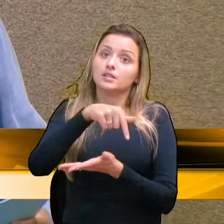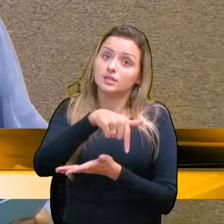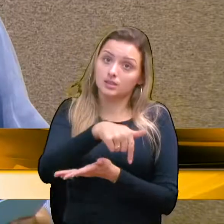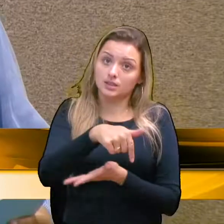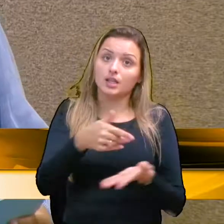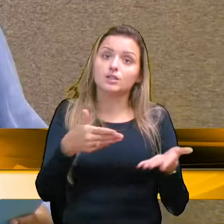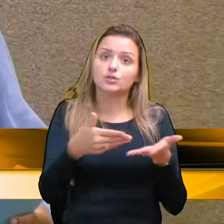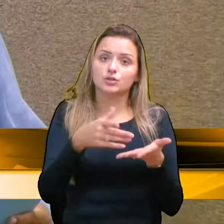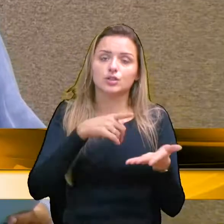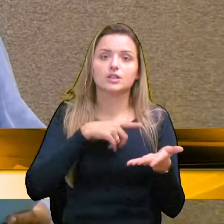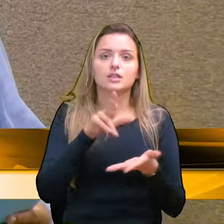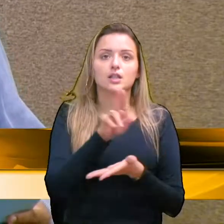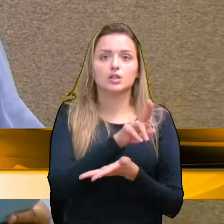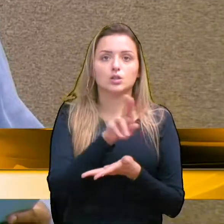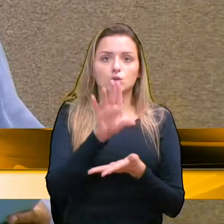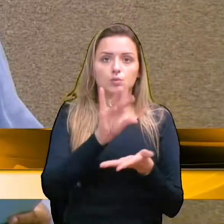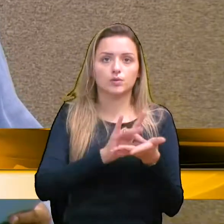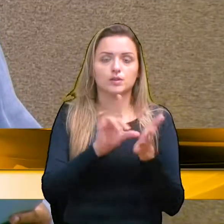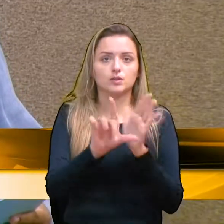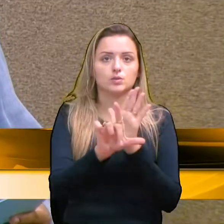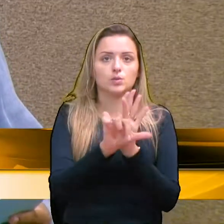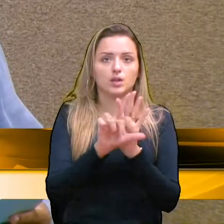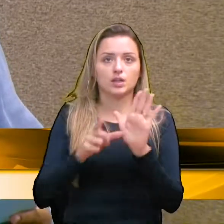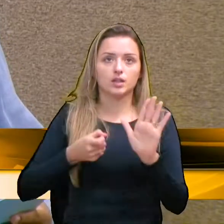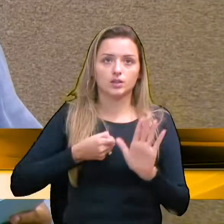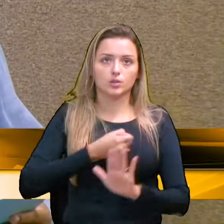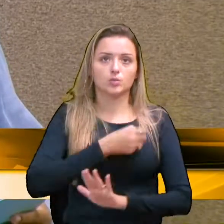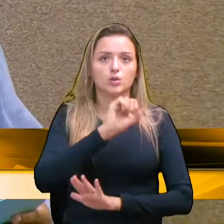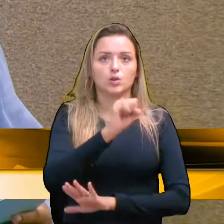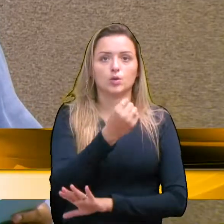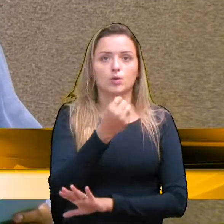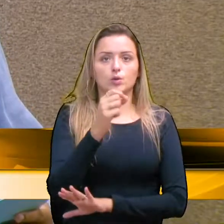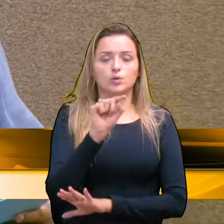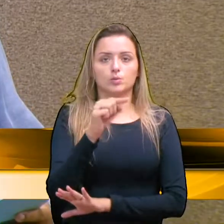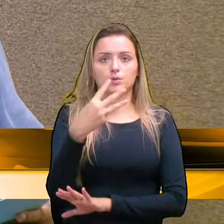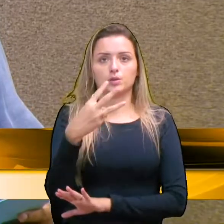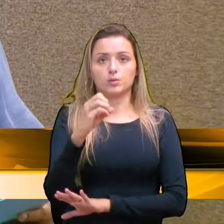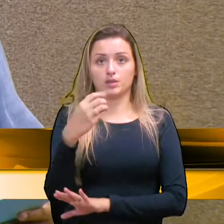denominadas através das leis números 8.031,